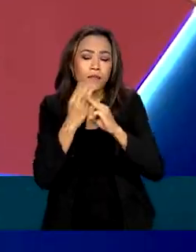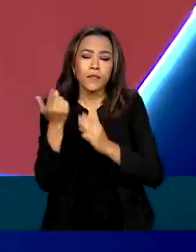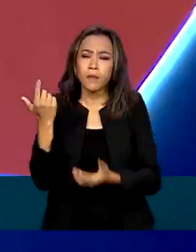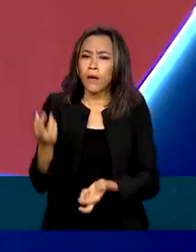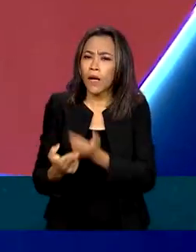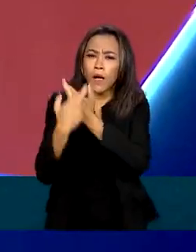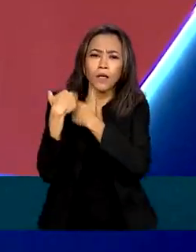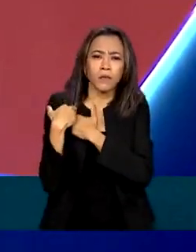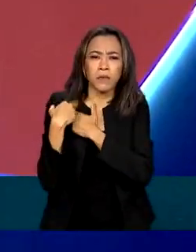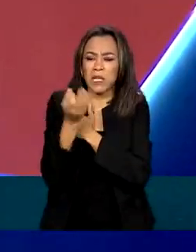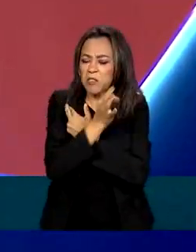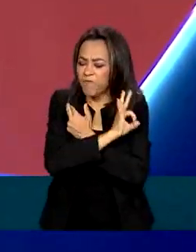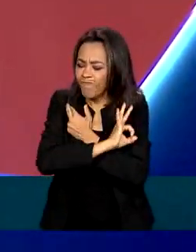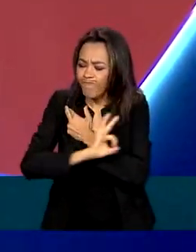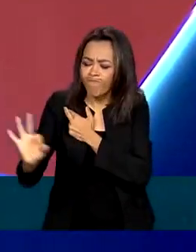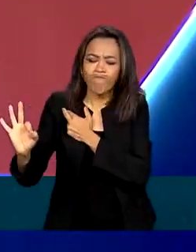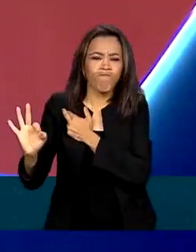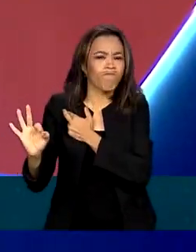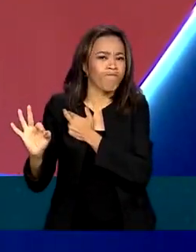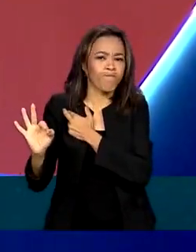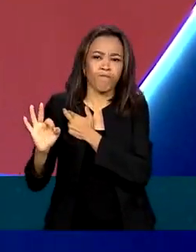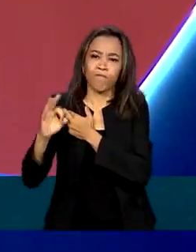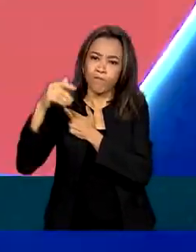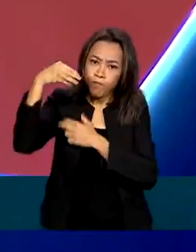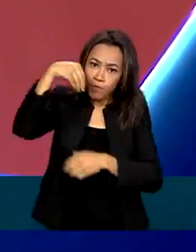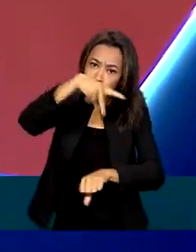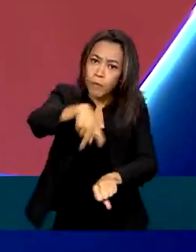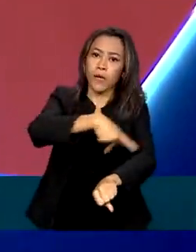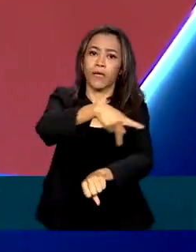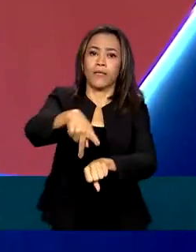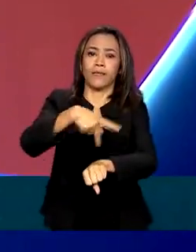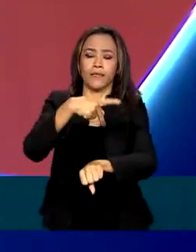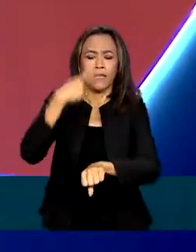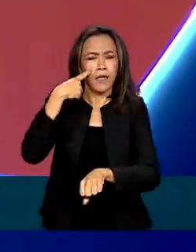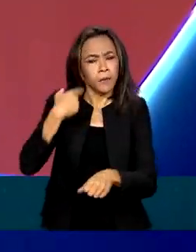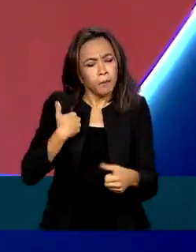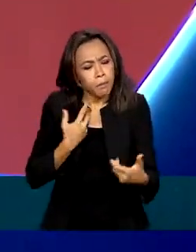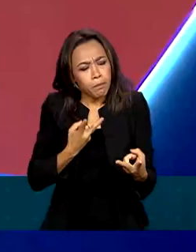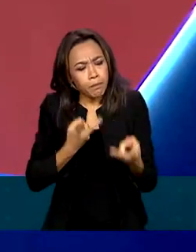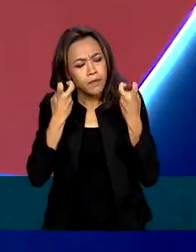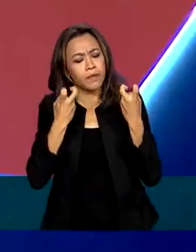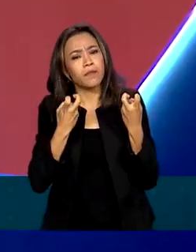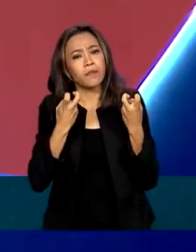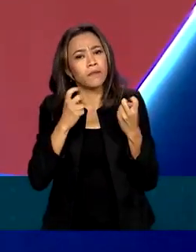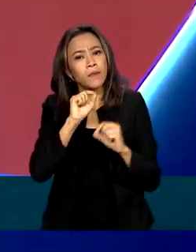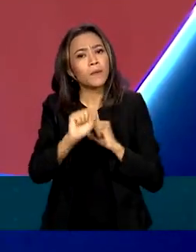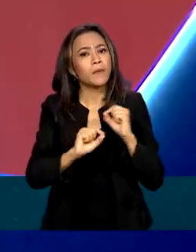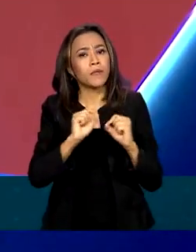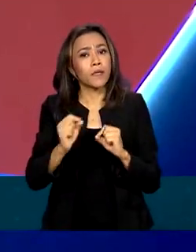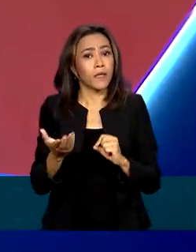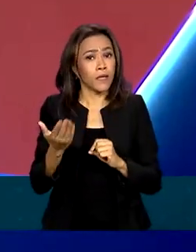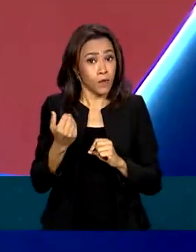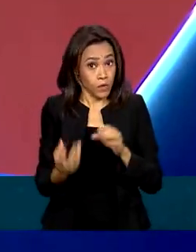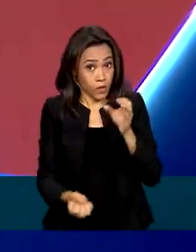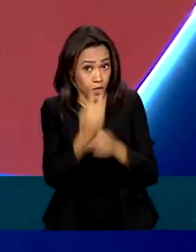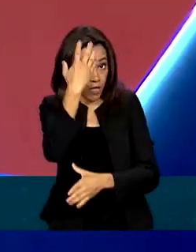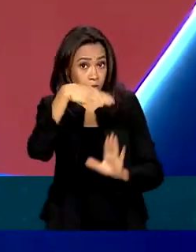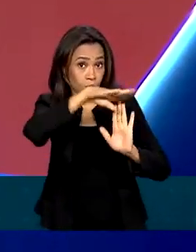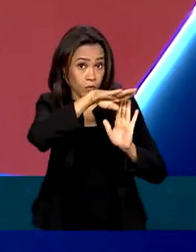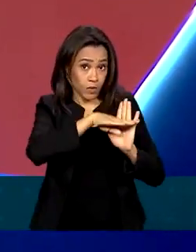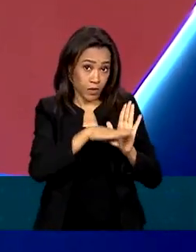extraordinário nesse país. Eu pude sentir isso mais de perto quando a gente instituiu o Minha Casa Minha